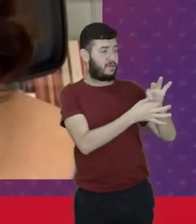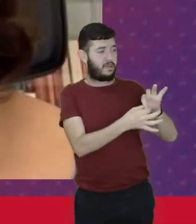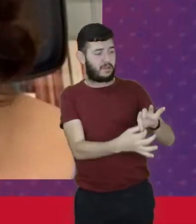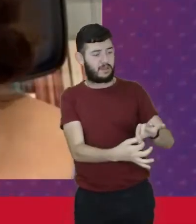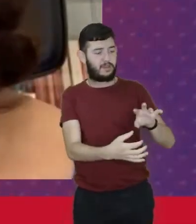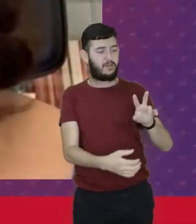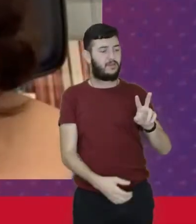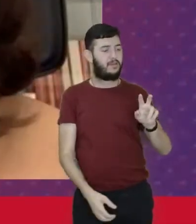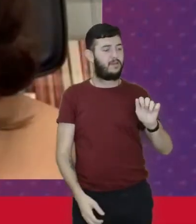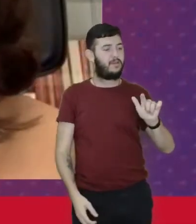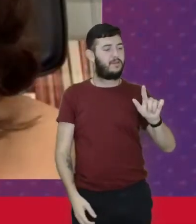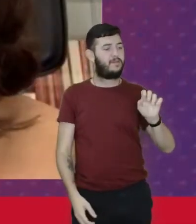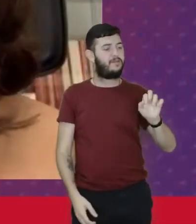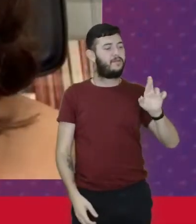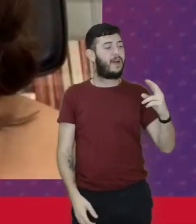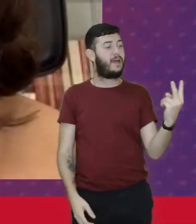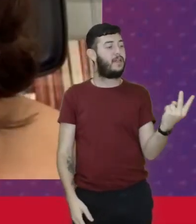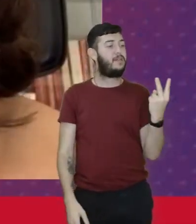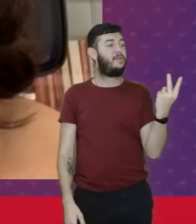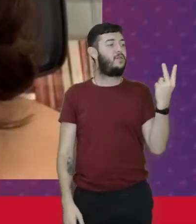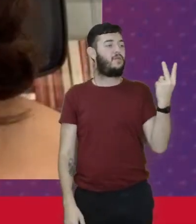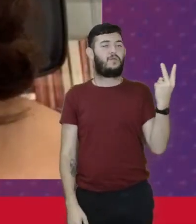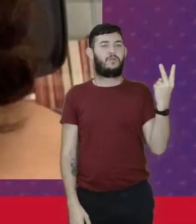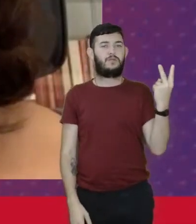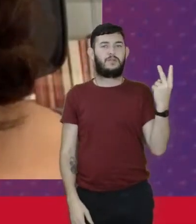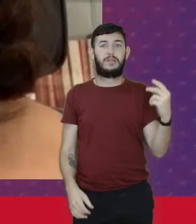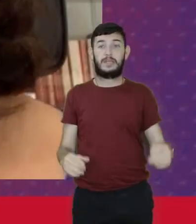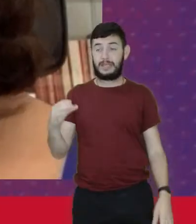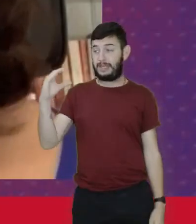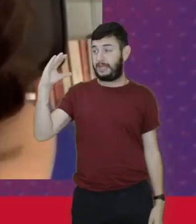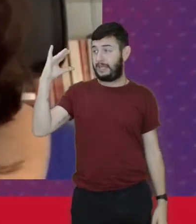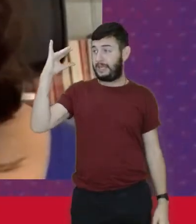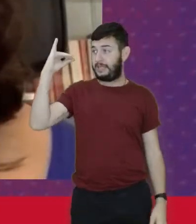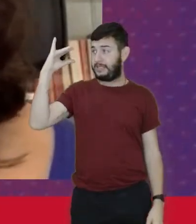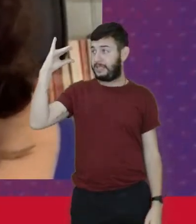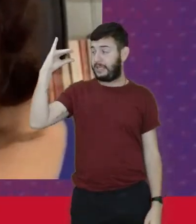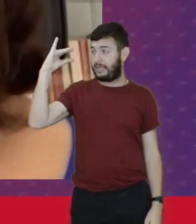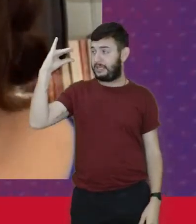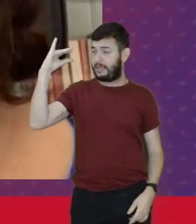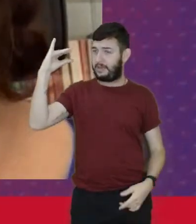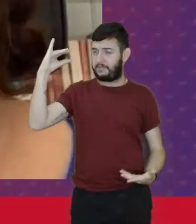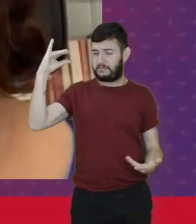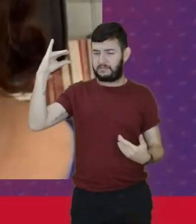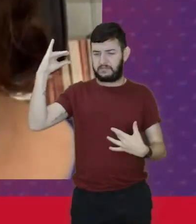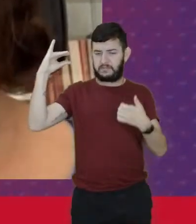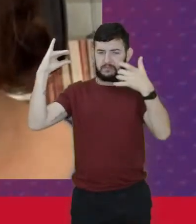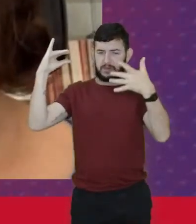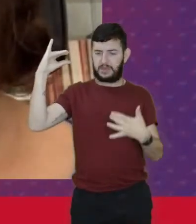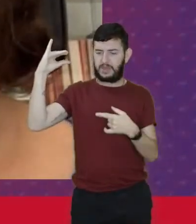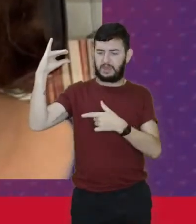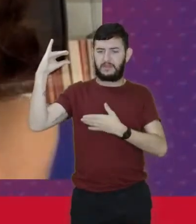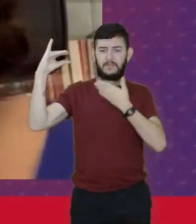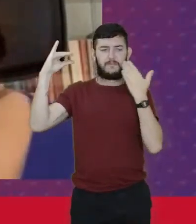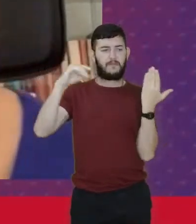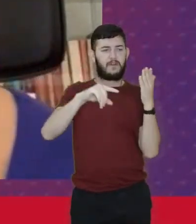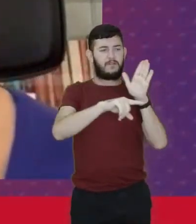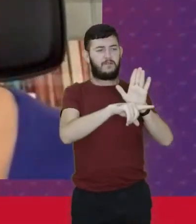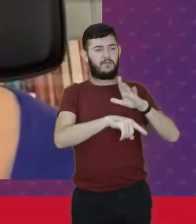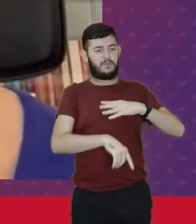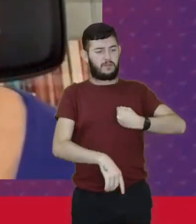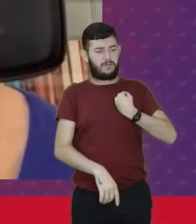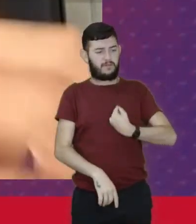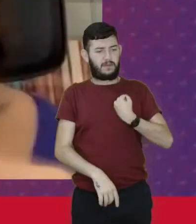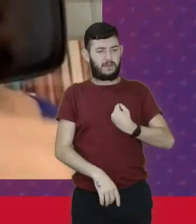é possível discutir a ciência se a ciência não estiver a favor da vida, se ela não estiver a serviço da